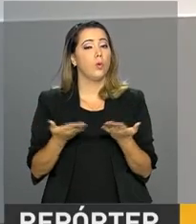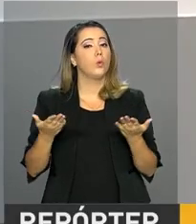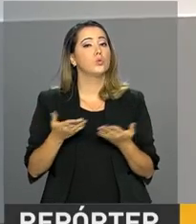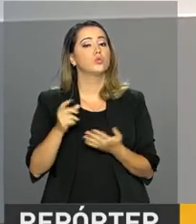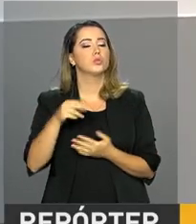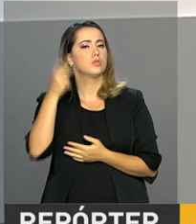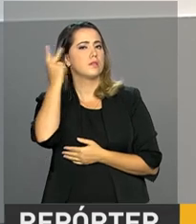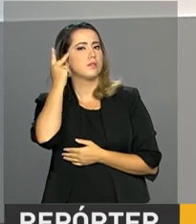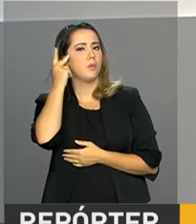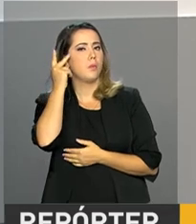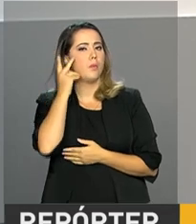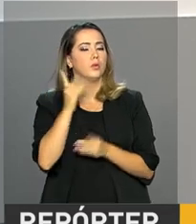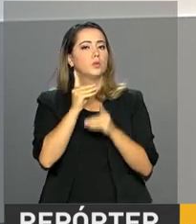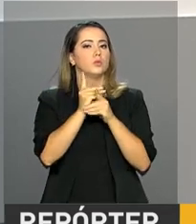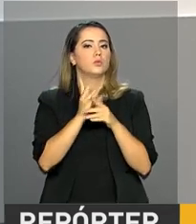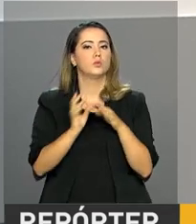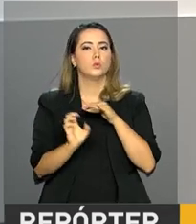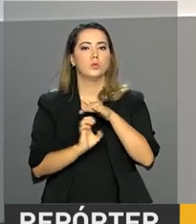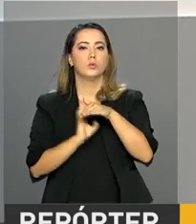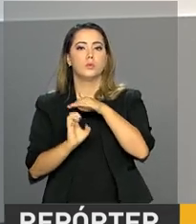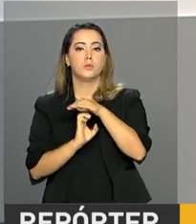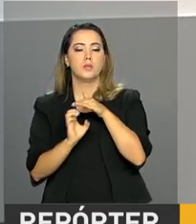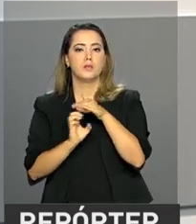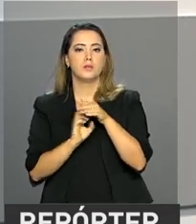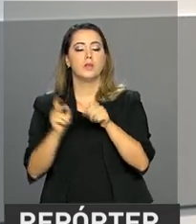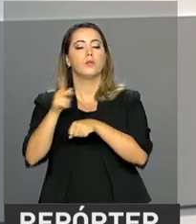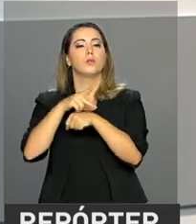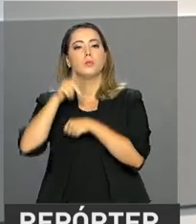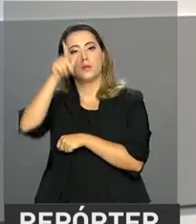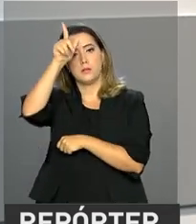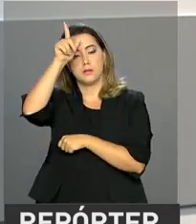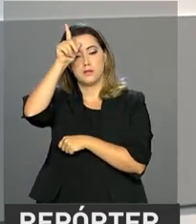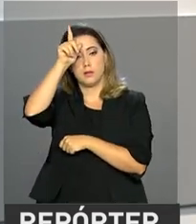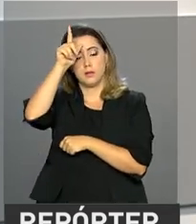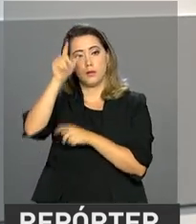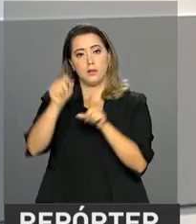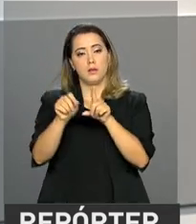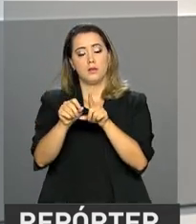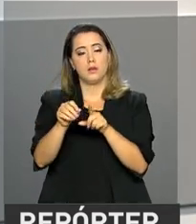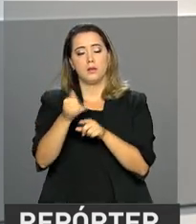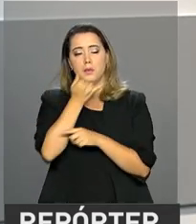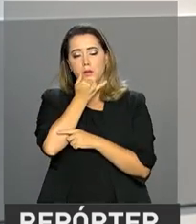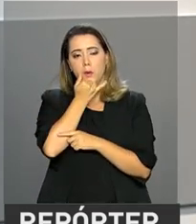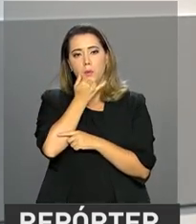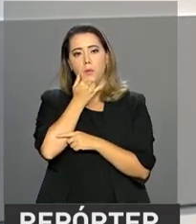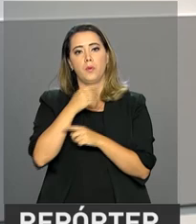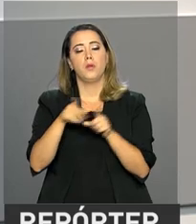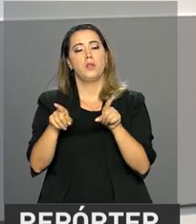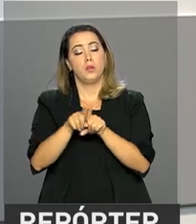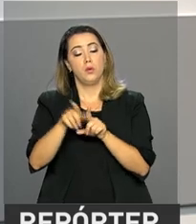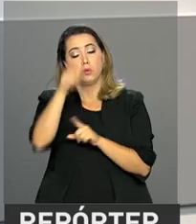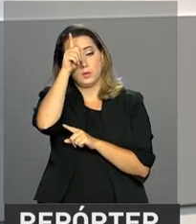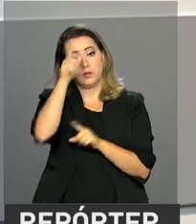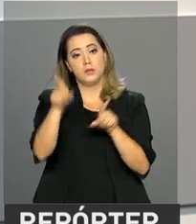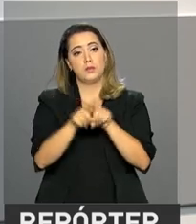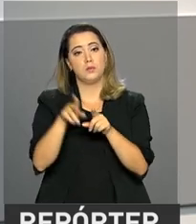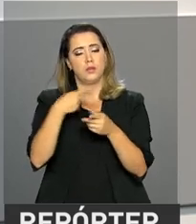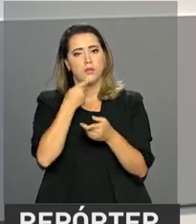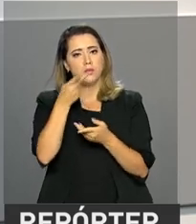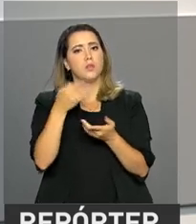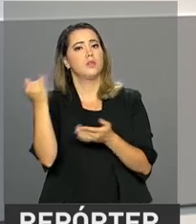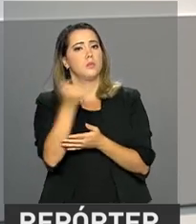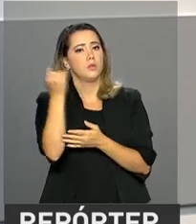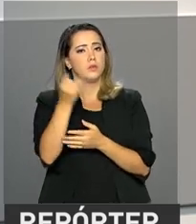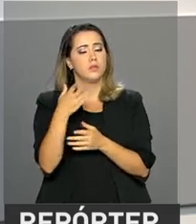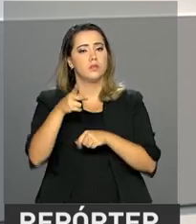Paulo hoje em um encontro com empresários da Alemanha e falou sobre a importância da aprovação das reformas estruturais. Meirelles disse